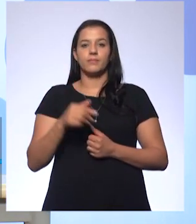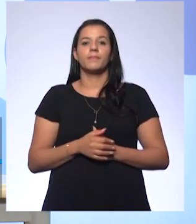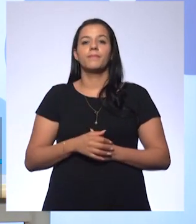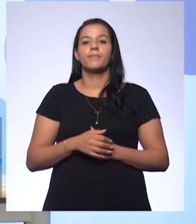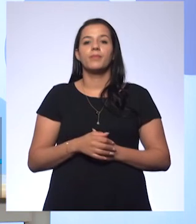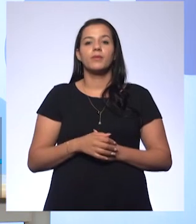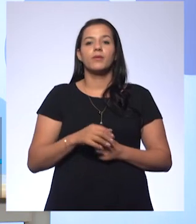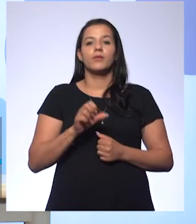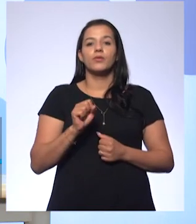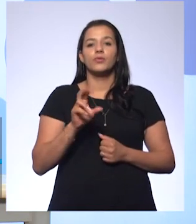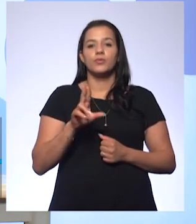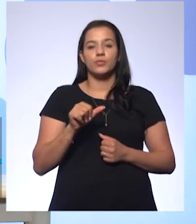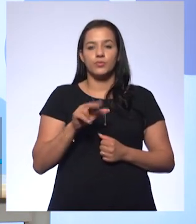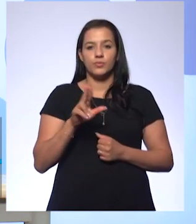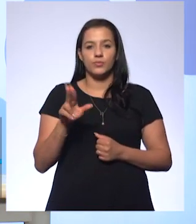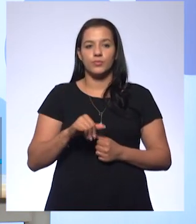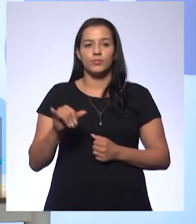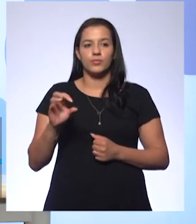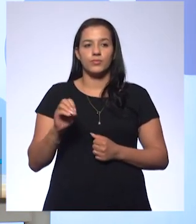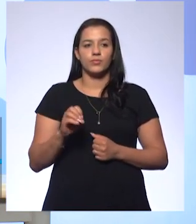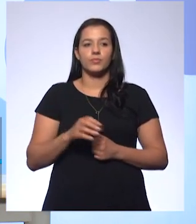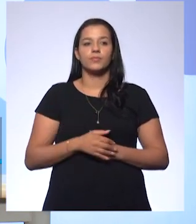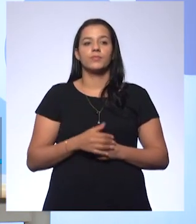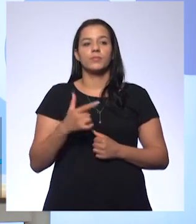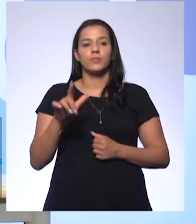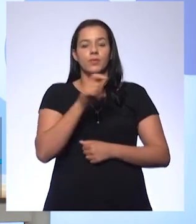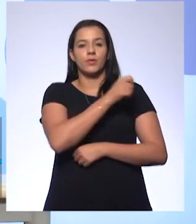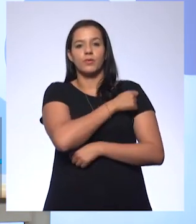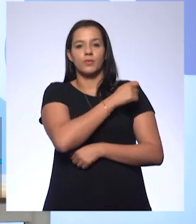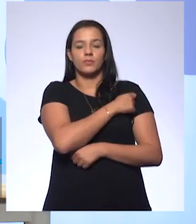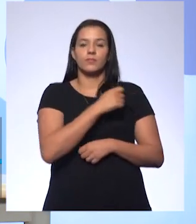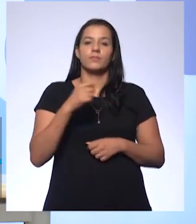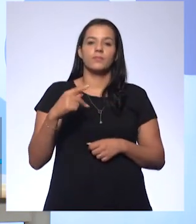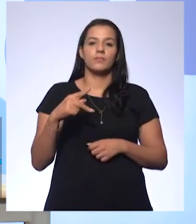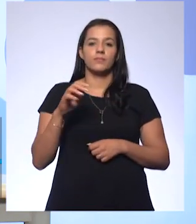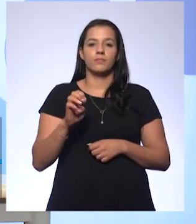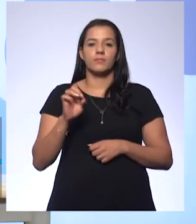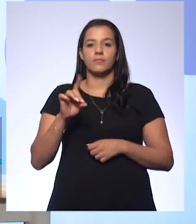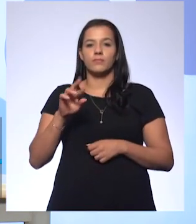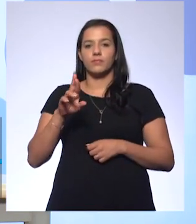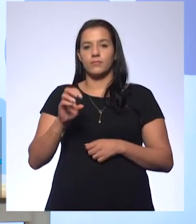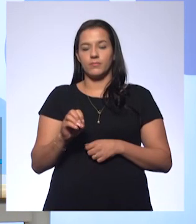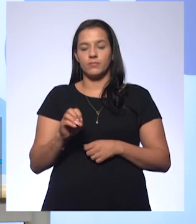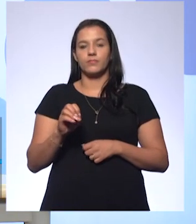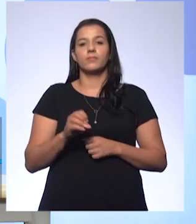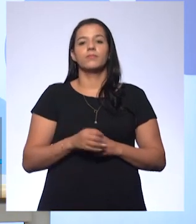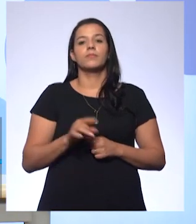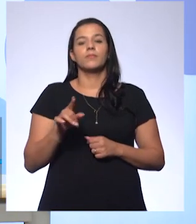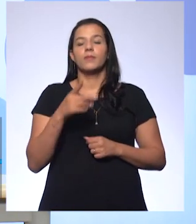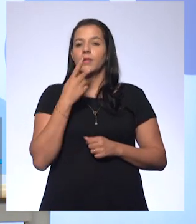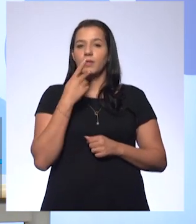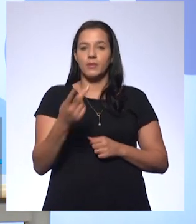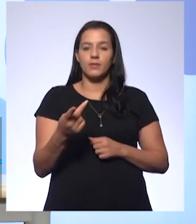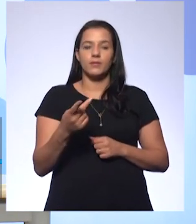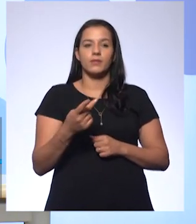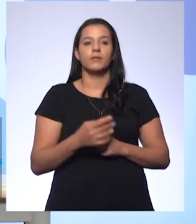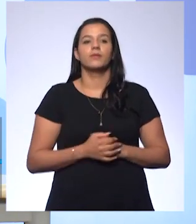A. Professor Juarez colocou Z igual a 61 e A igual a